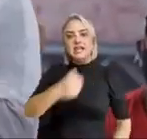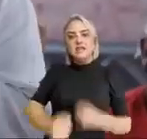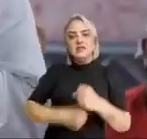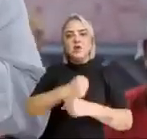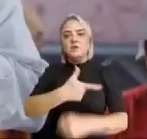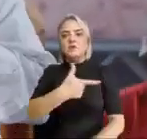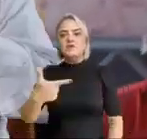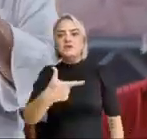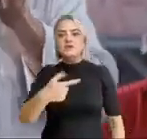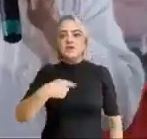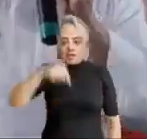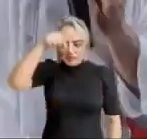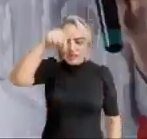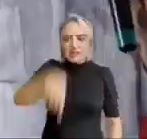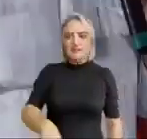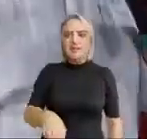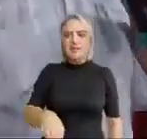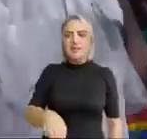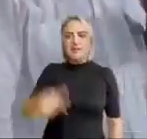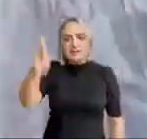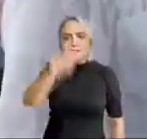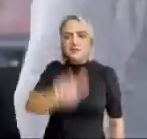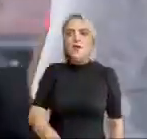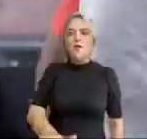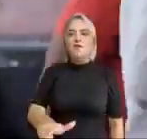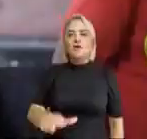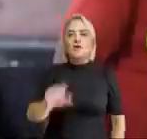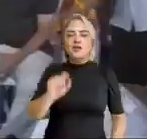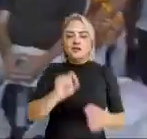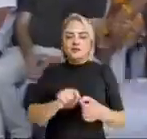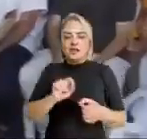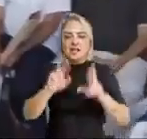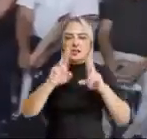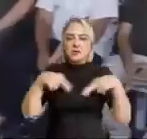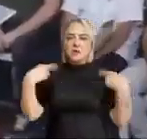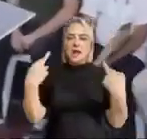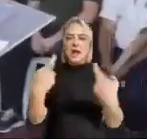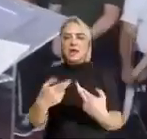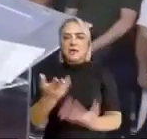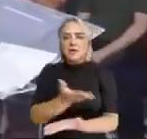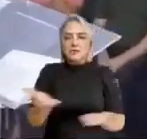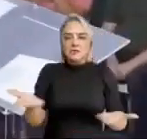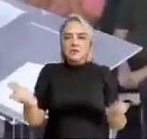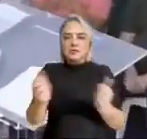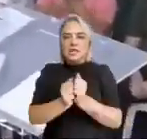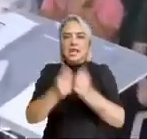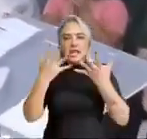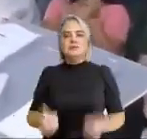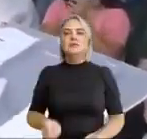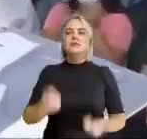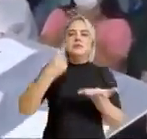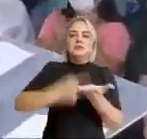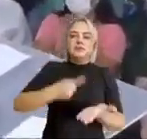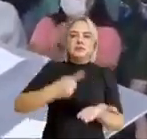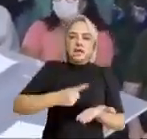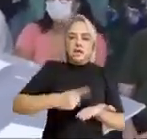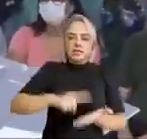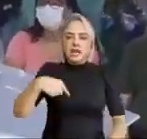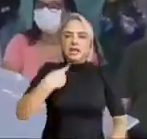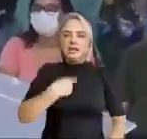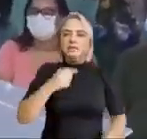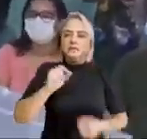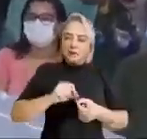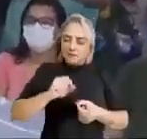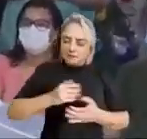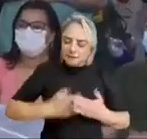estaremos aqui, outra vez, fazendo uma reunião com vocês e assumindo o compromisso daquilo que a gente vai realizar junto